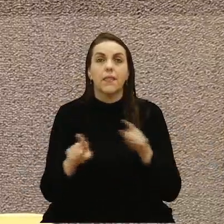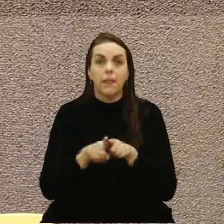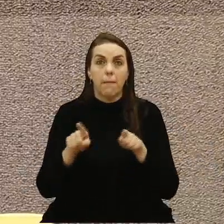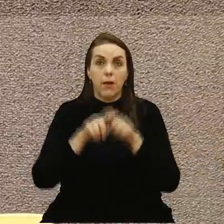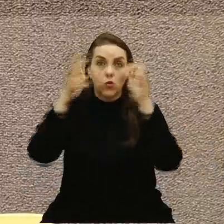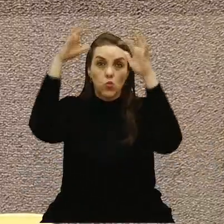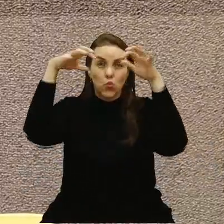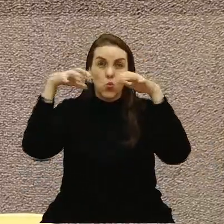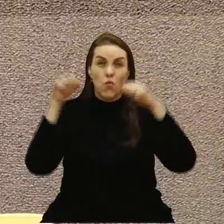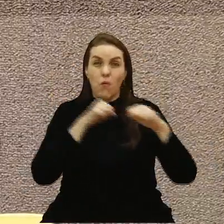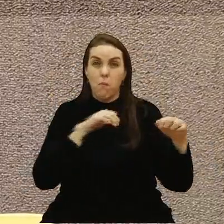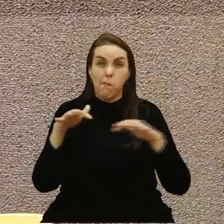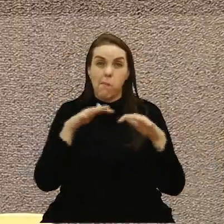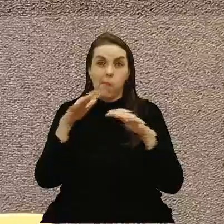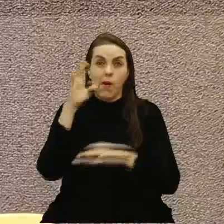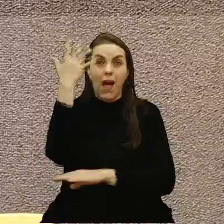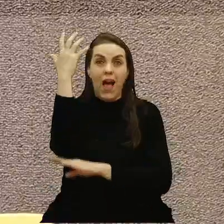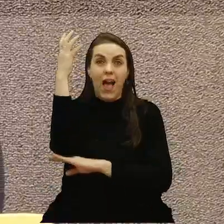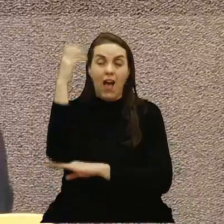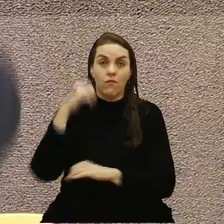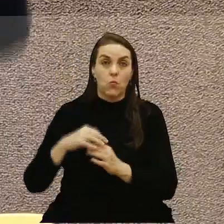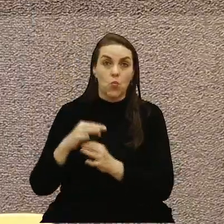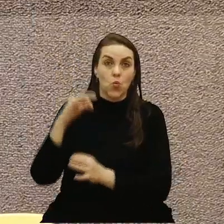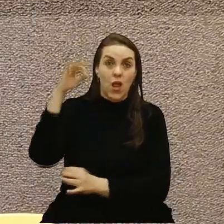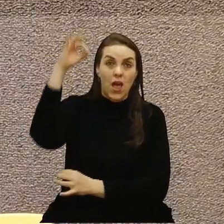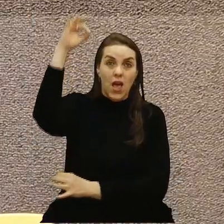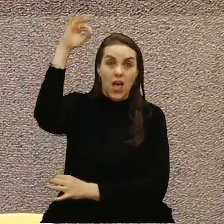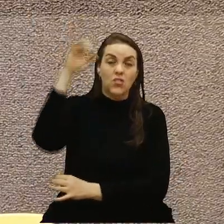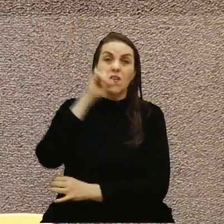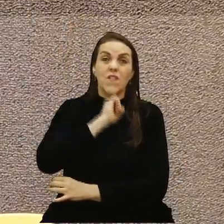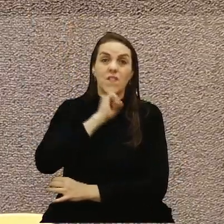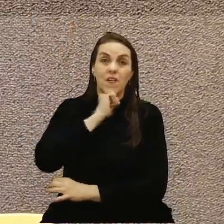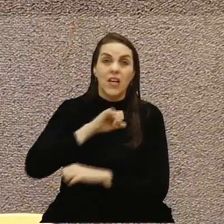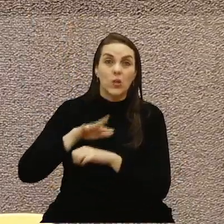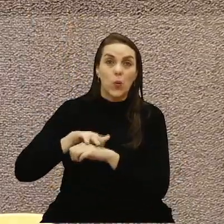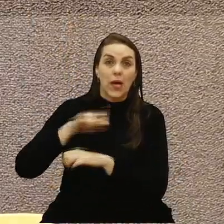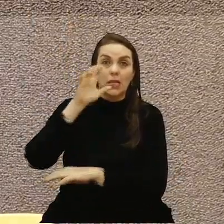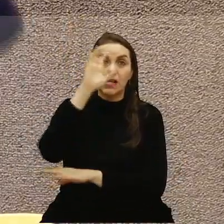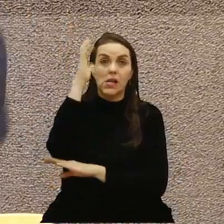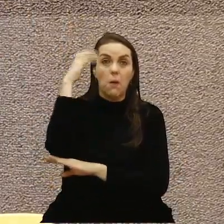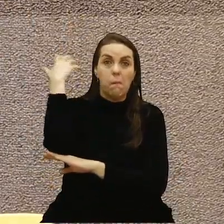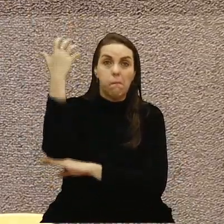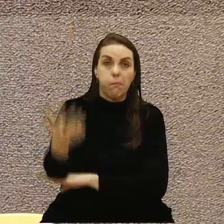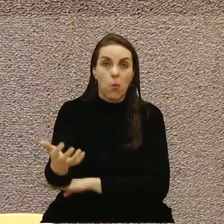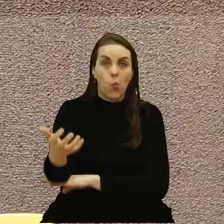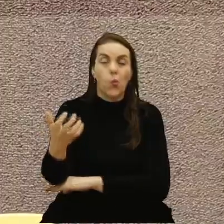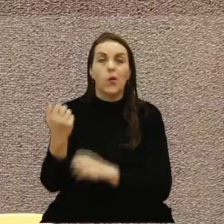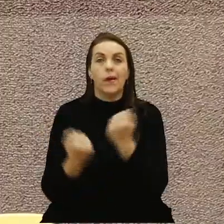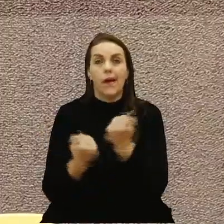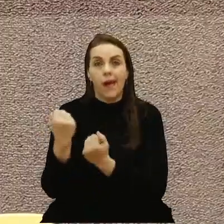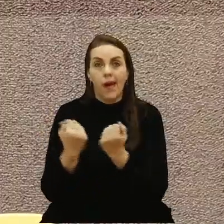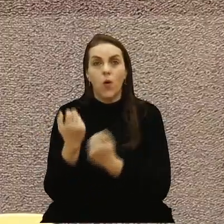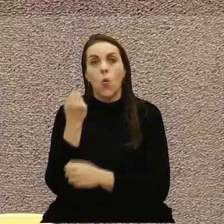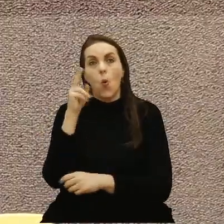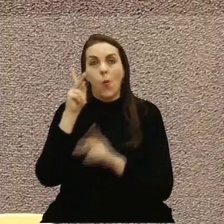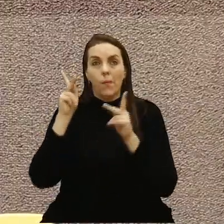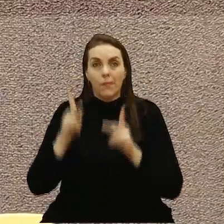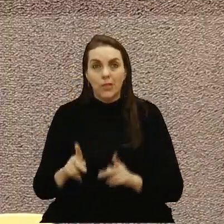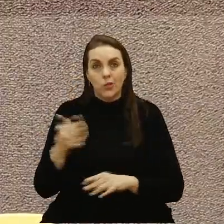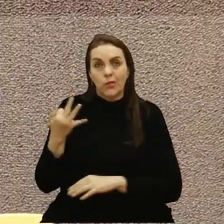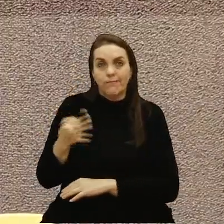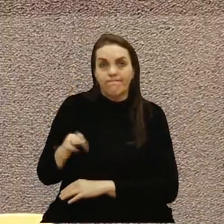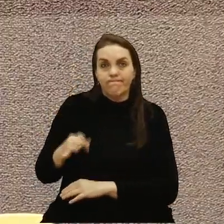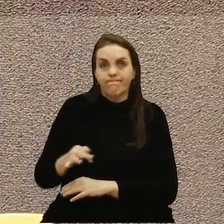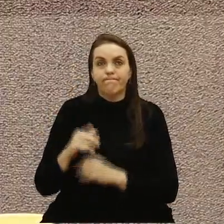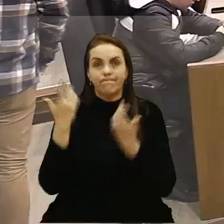temporal, daqui a pouco uma árvore grande e já meia velha, doente, pode cair em cima de um veículo e vir a machucar alguém, né? Então, parabéns aí pelo